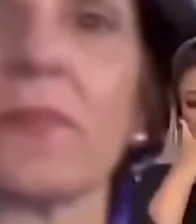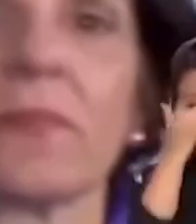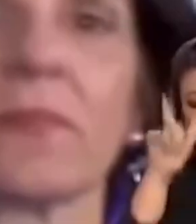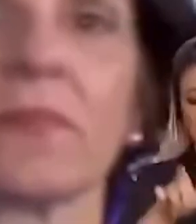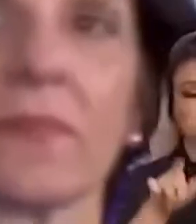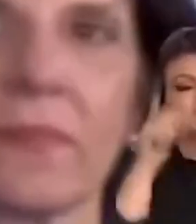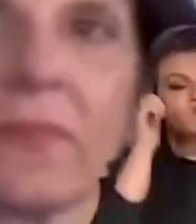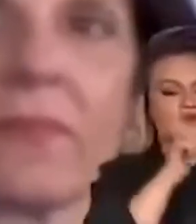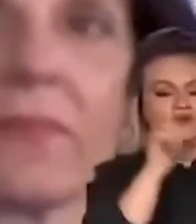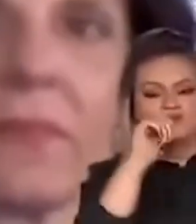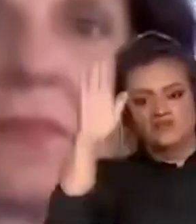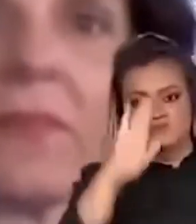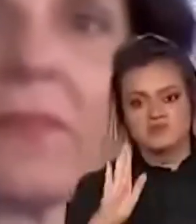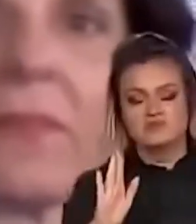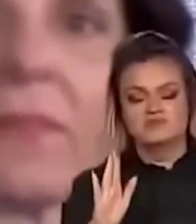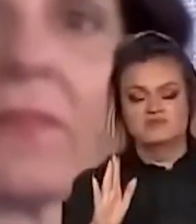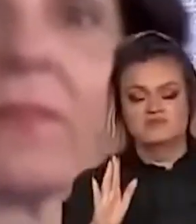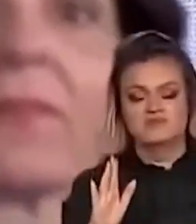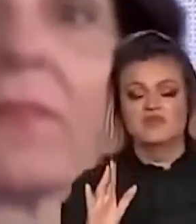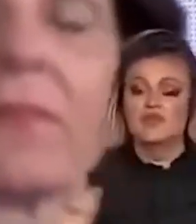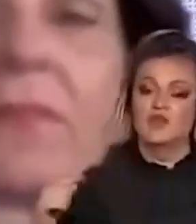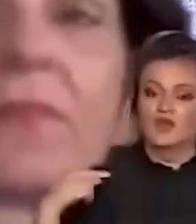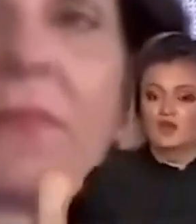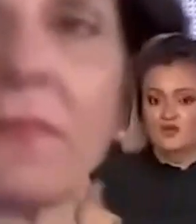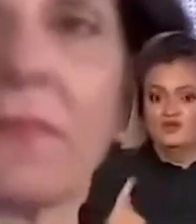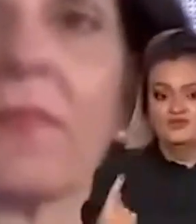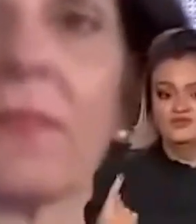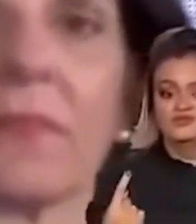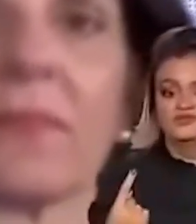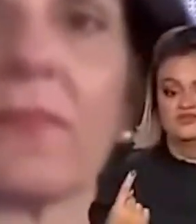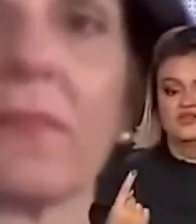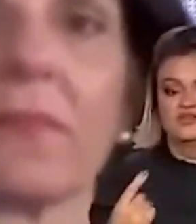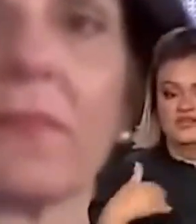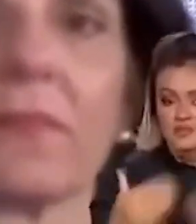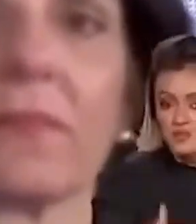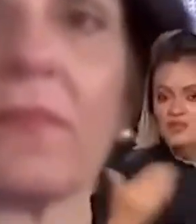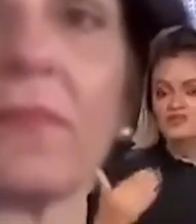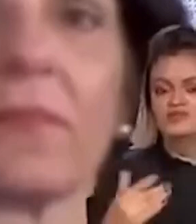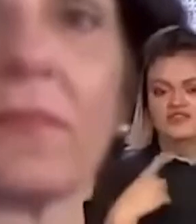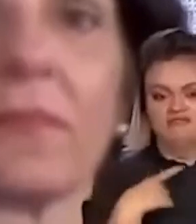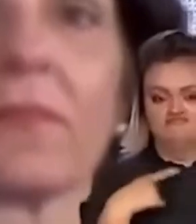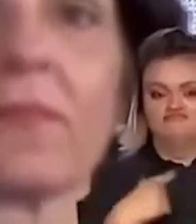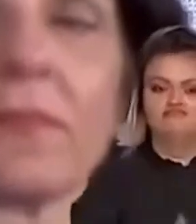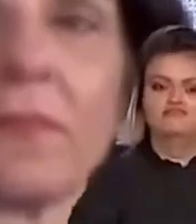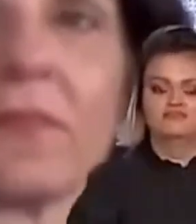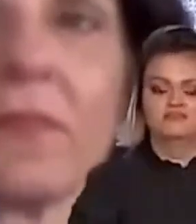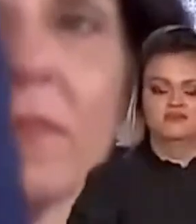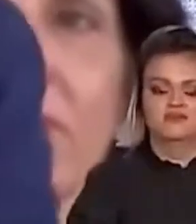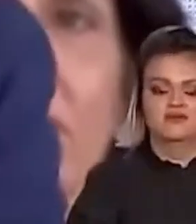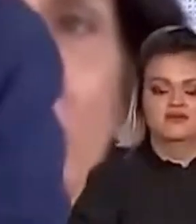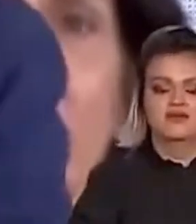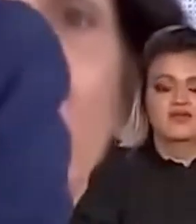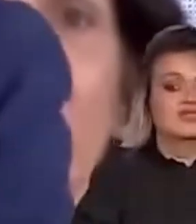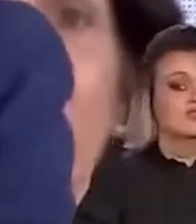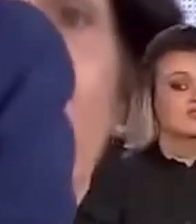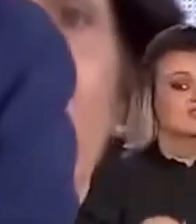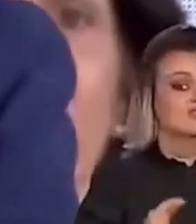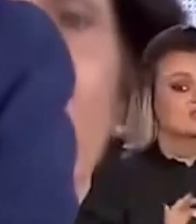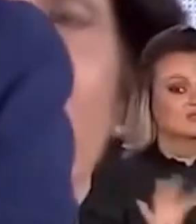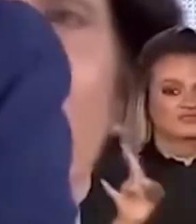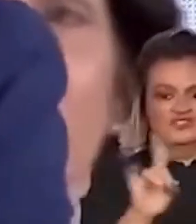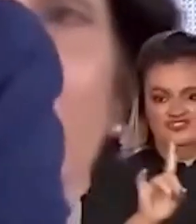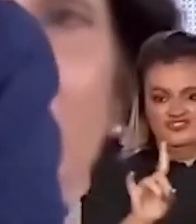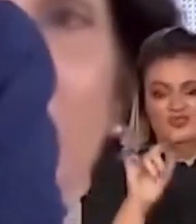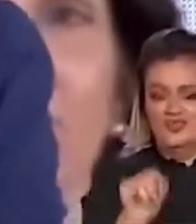companheiras mulheres brasileiras: nós estamos avançando. Não permitam